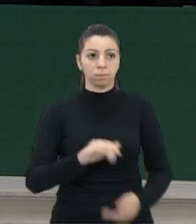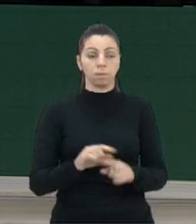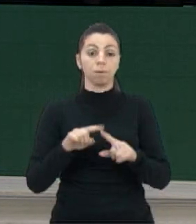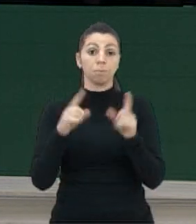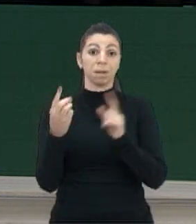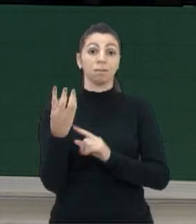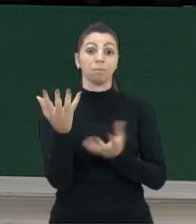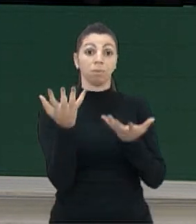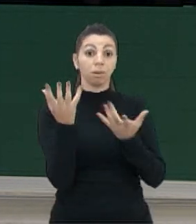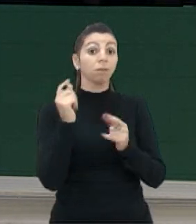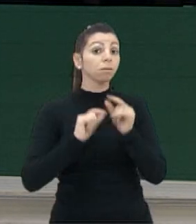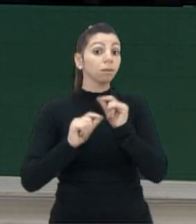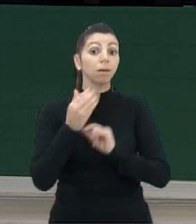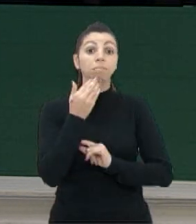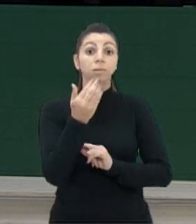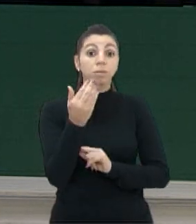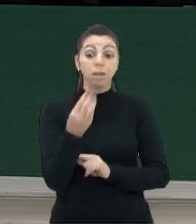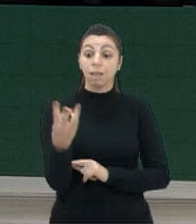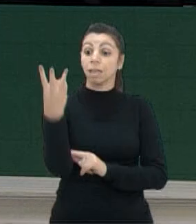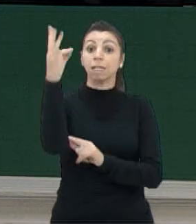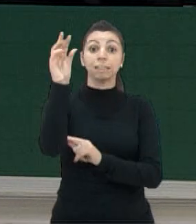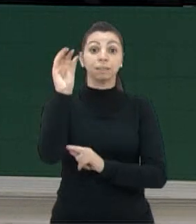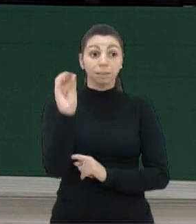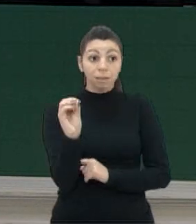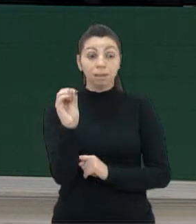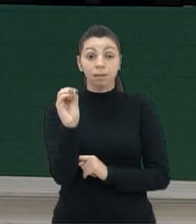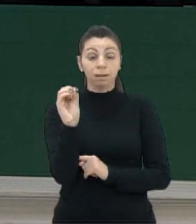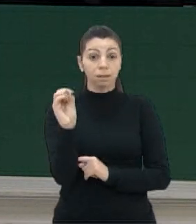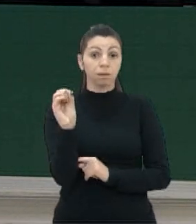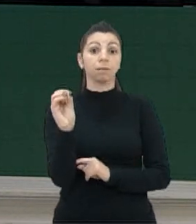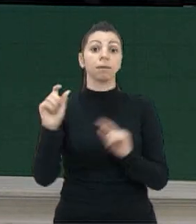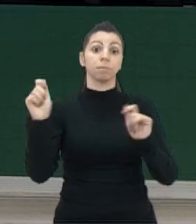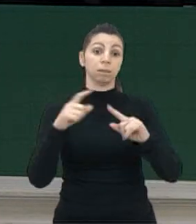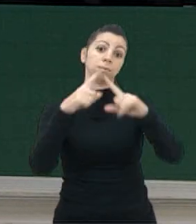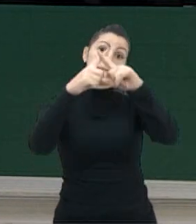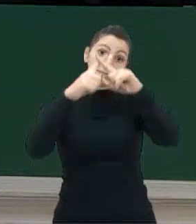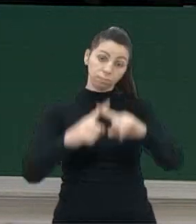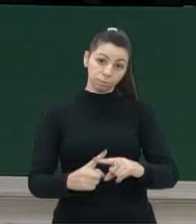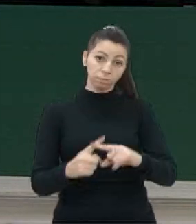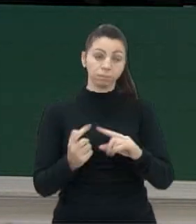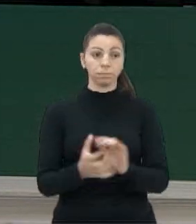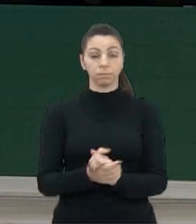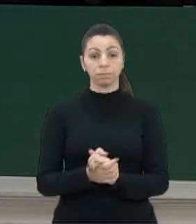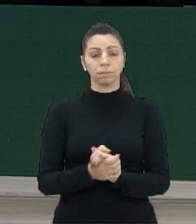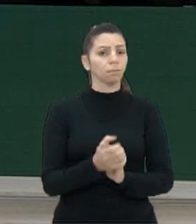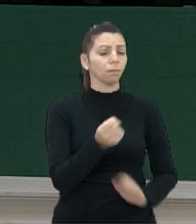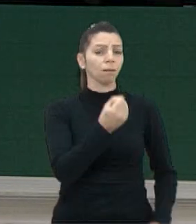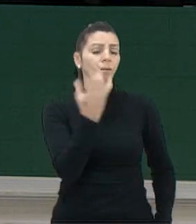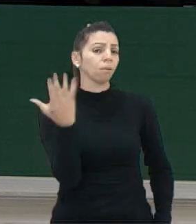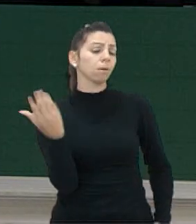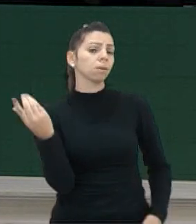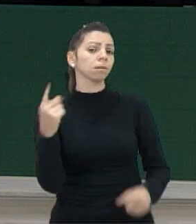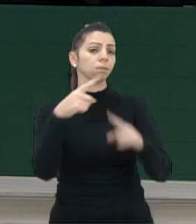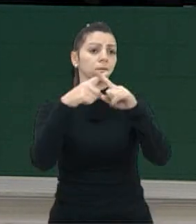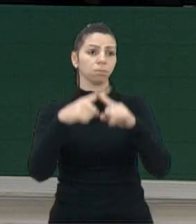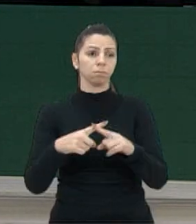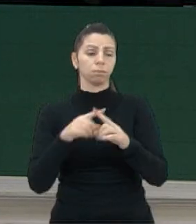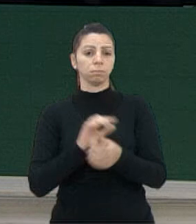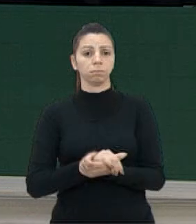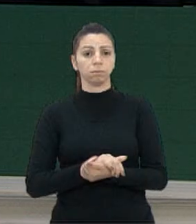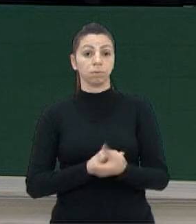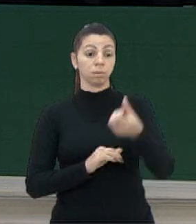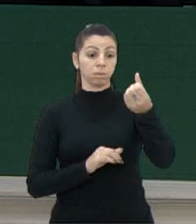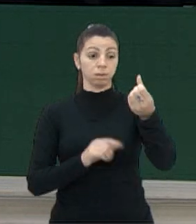eu quero 30. O que eu preciso fazer? Preciso fazer uma multiplicação. De quantas vezes? Eu sei que 6 vezes 5